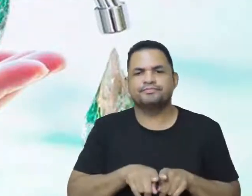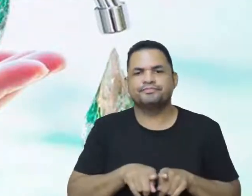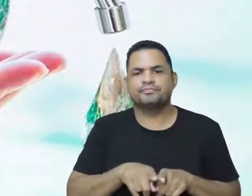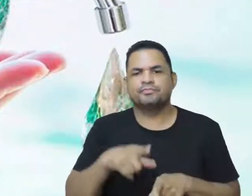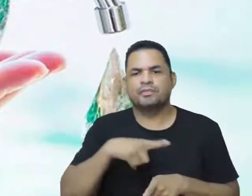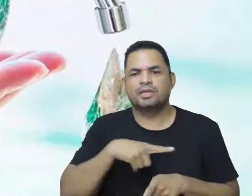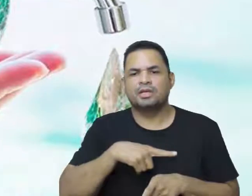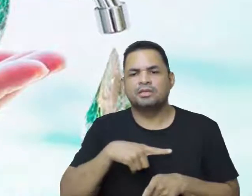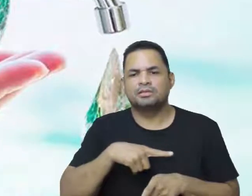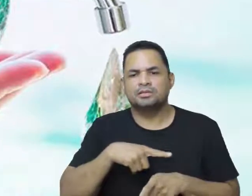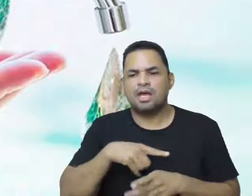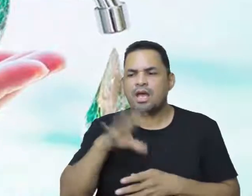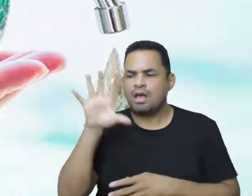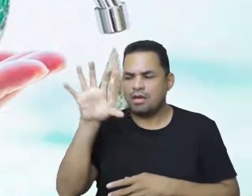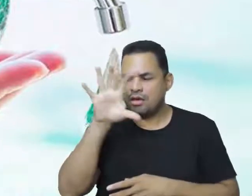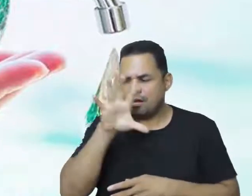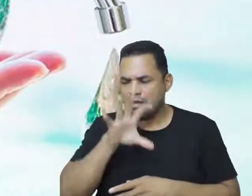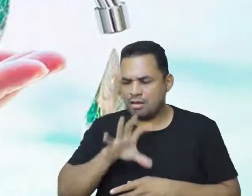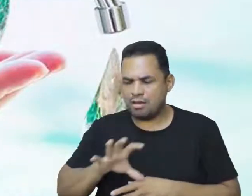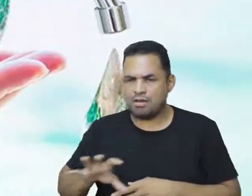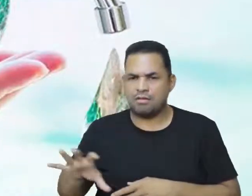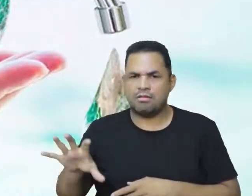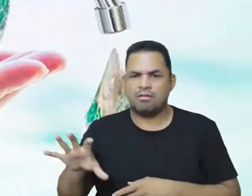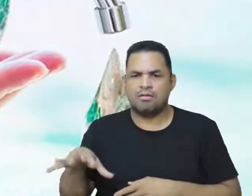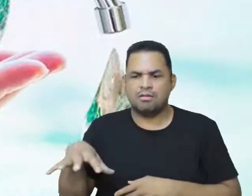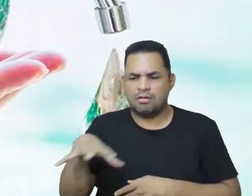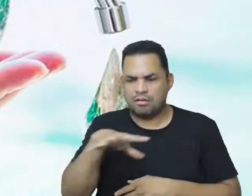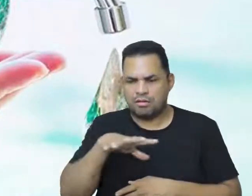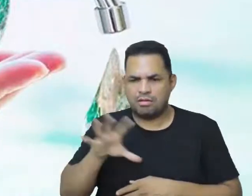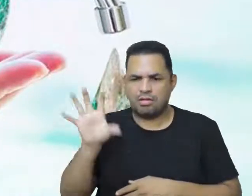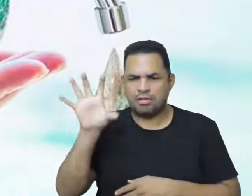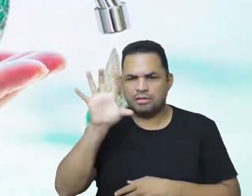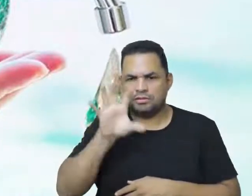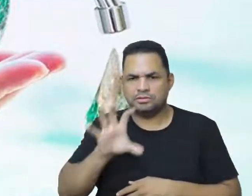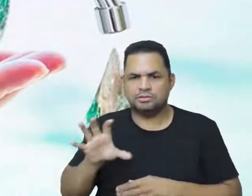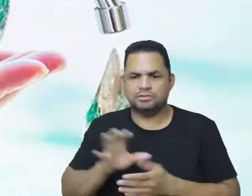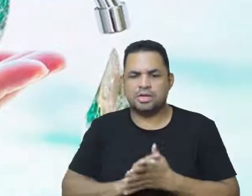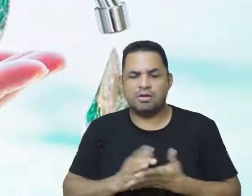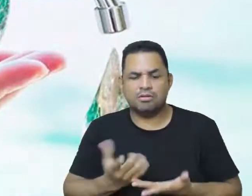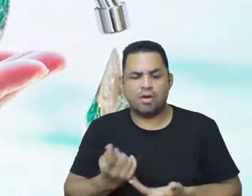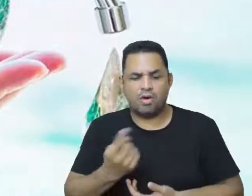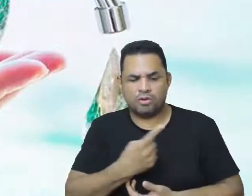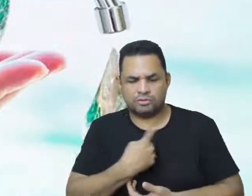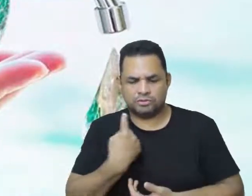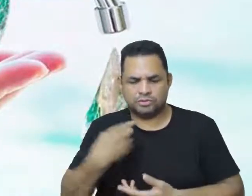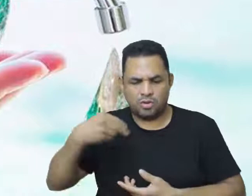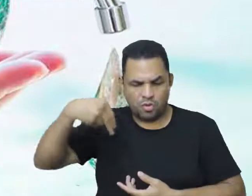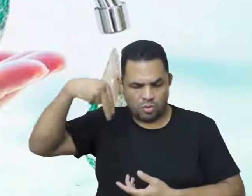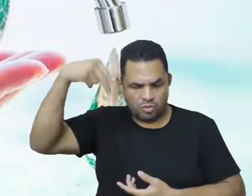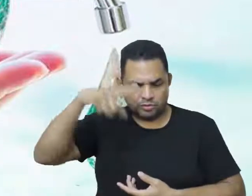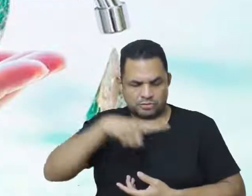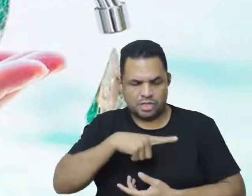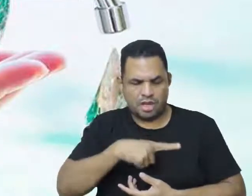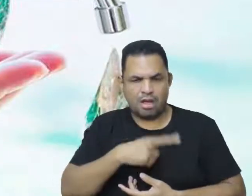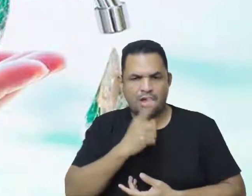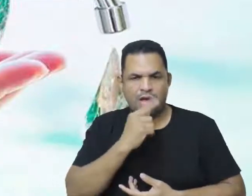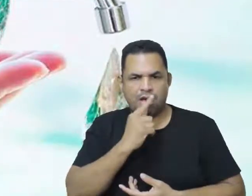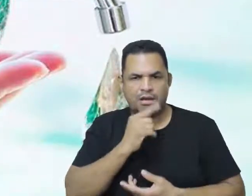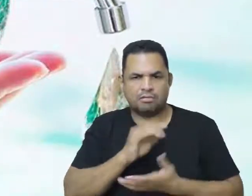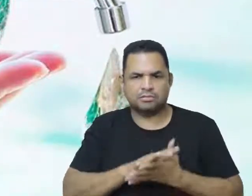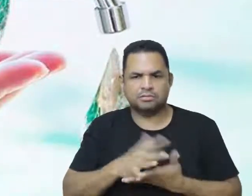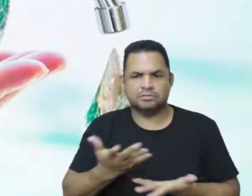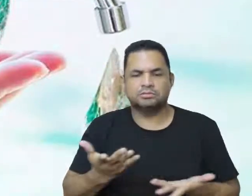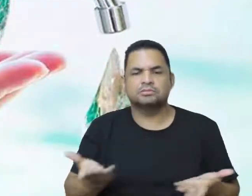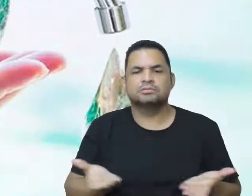Temos a escala regional, que é a nossa região, é uma das que tem mais água no planeta, que é a